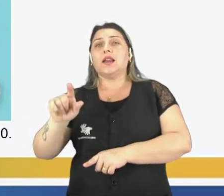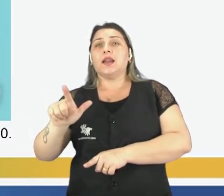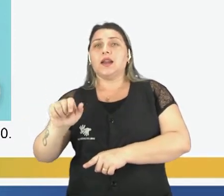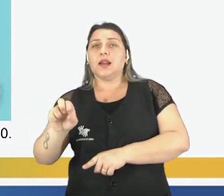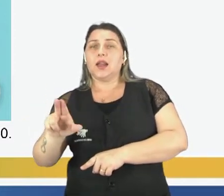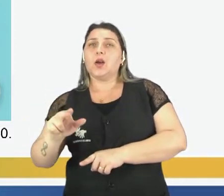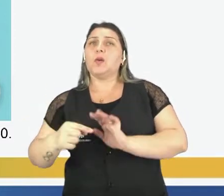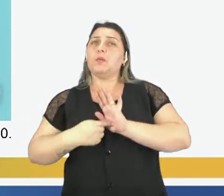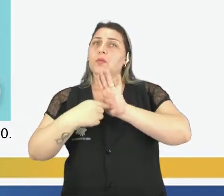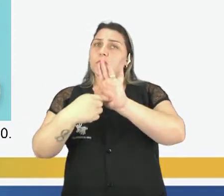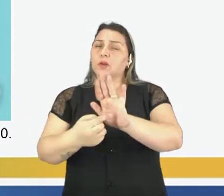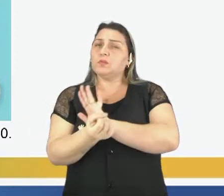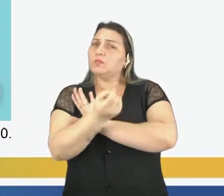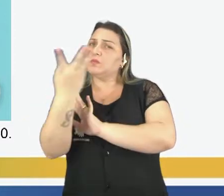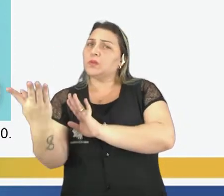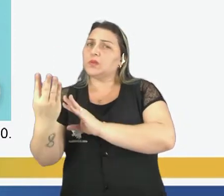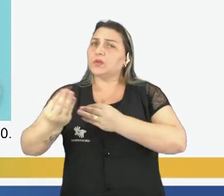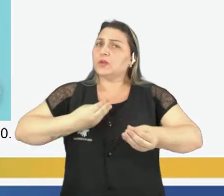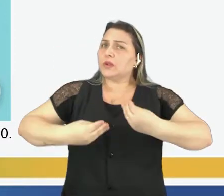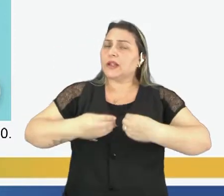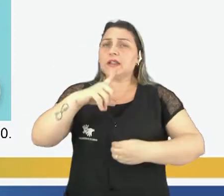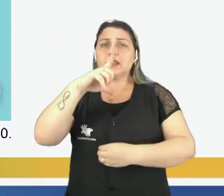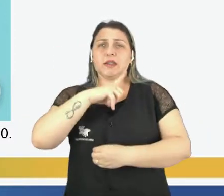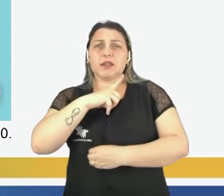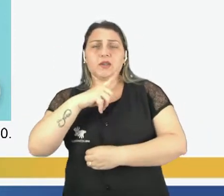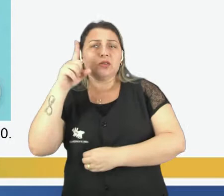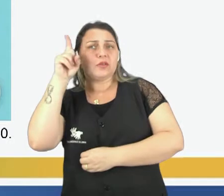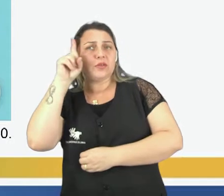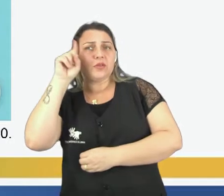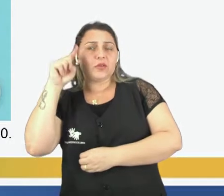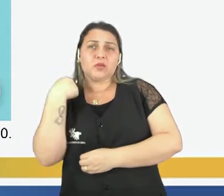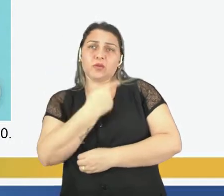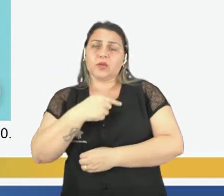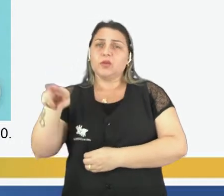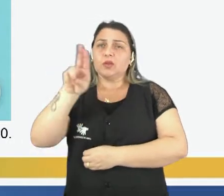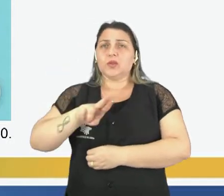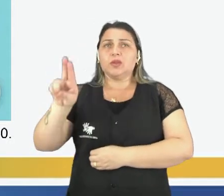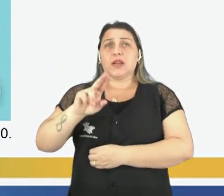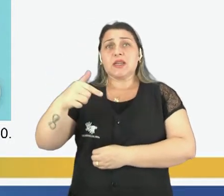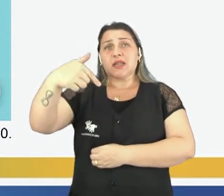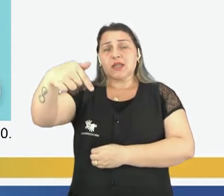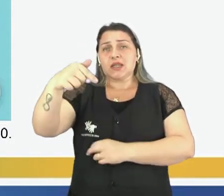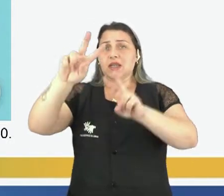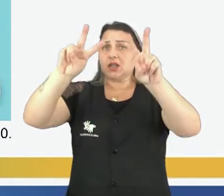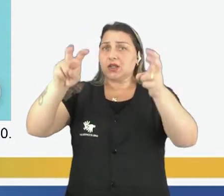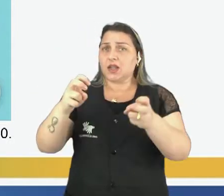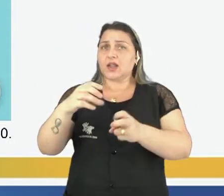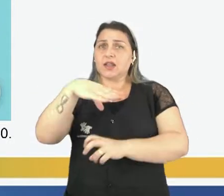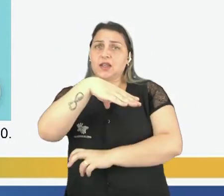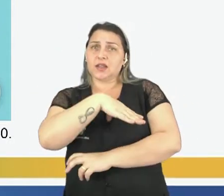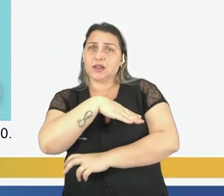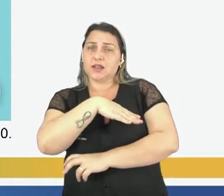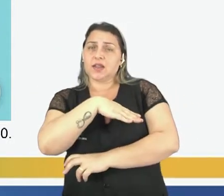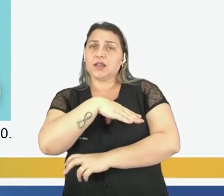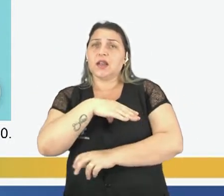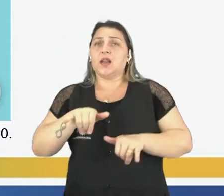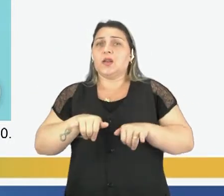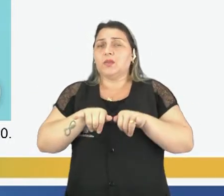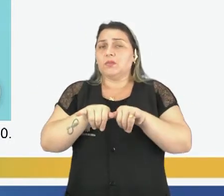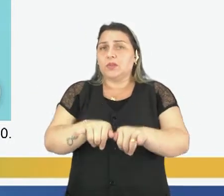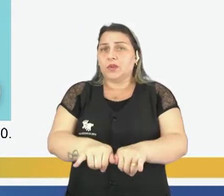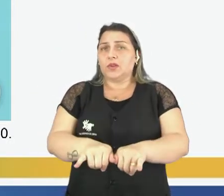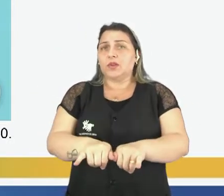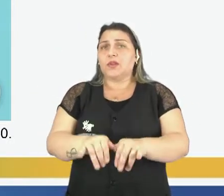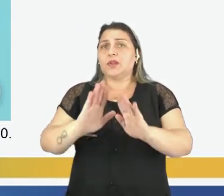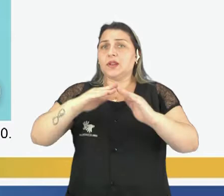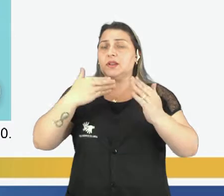Mostramos a quantidade de plástico que há no cotidiano em 7 temas: na cidade, no supermercado,